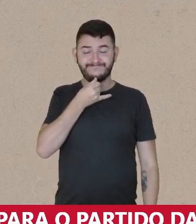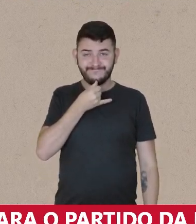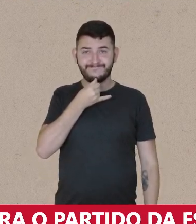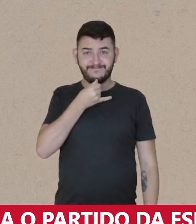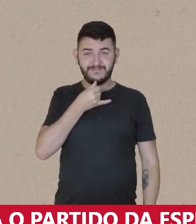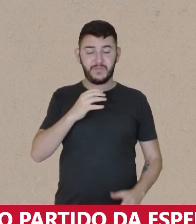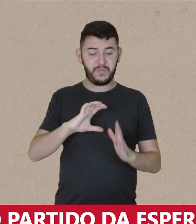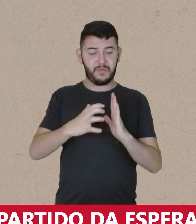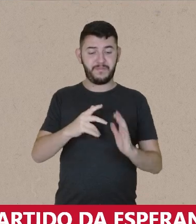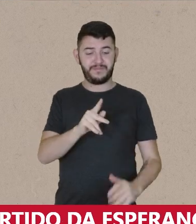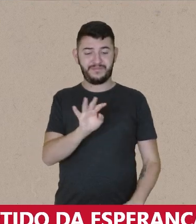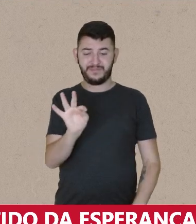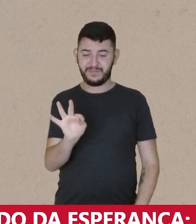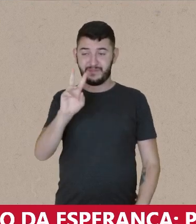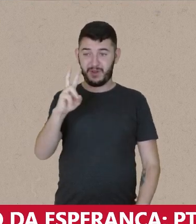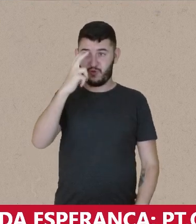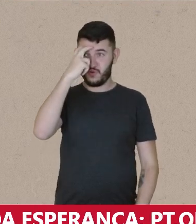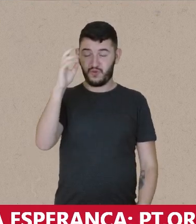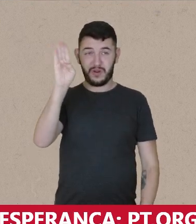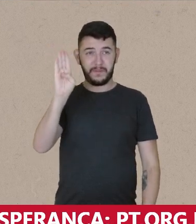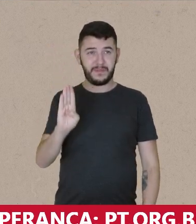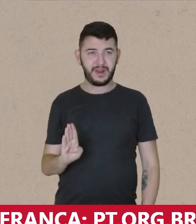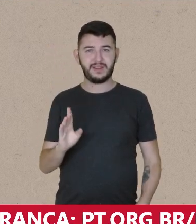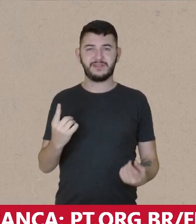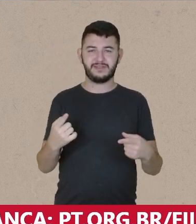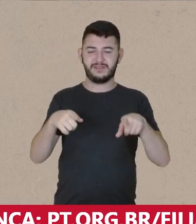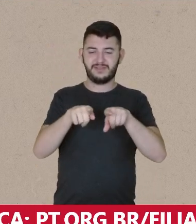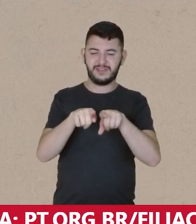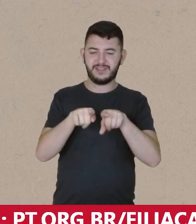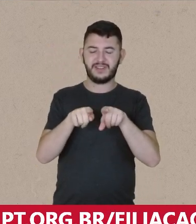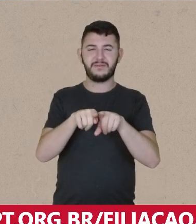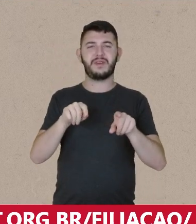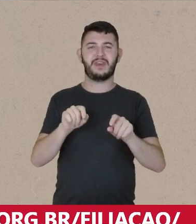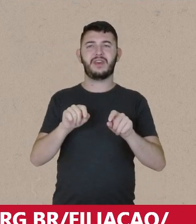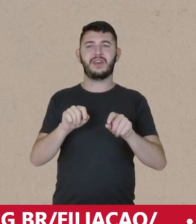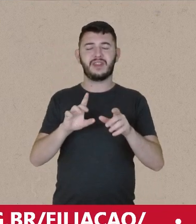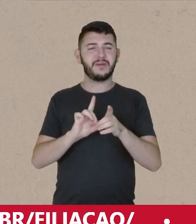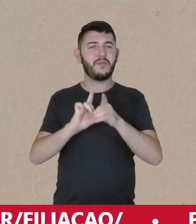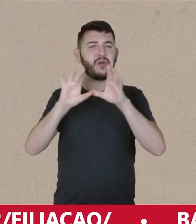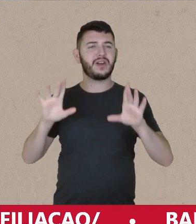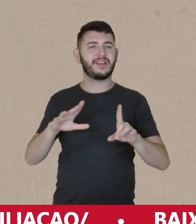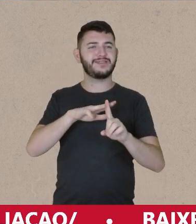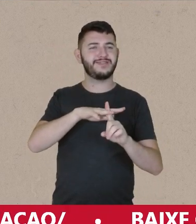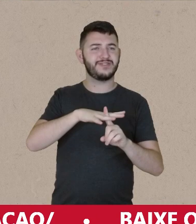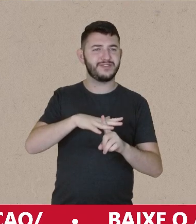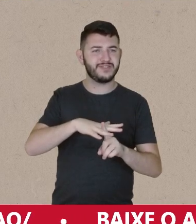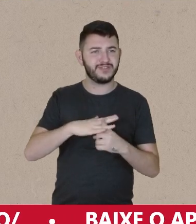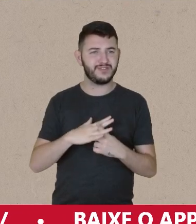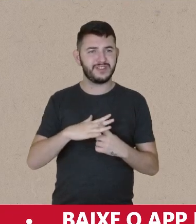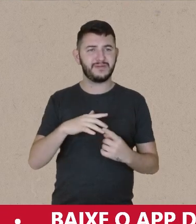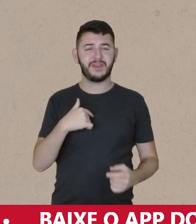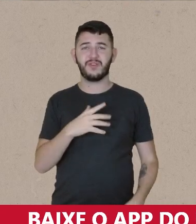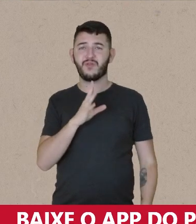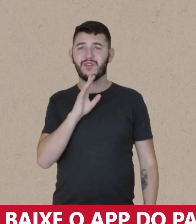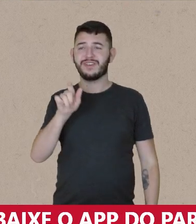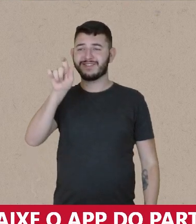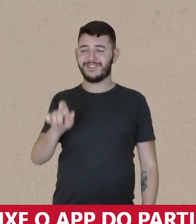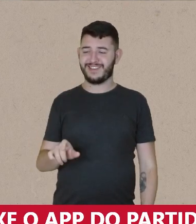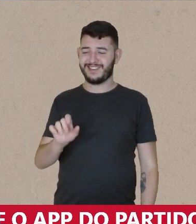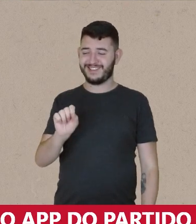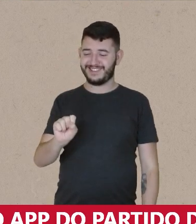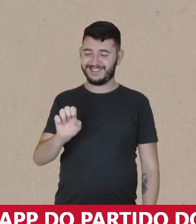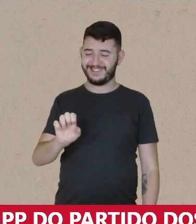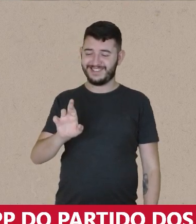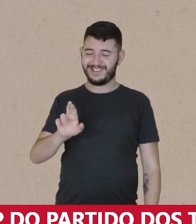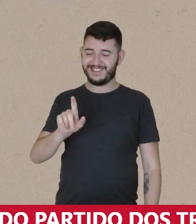cultura brasileira, para a luta democrática, para a luta pelo socialismo. Eu conheço o Serginho, que é meu amigo,